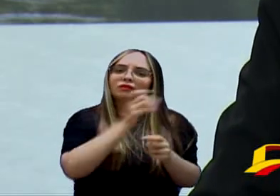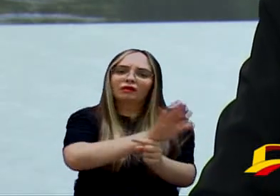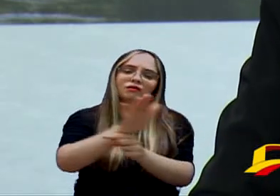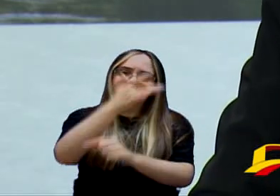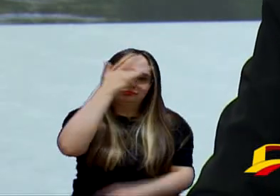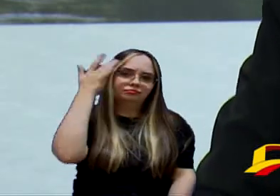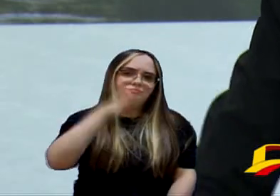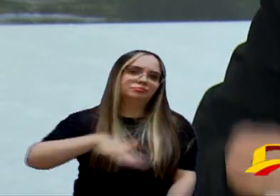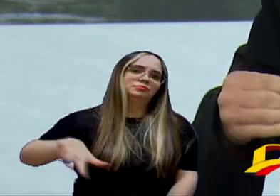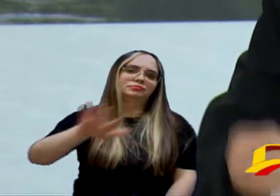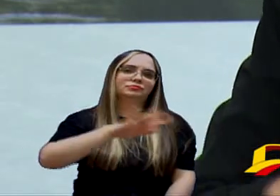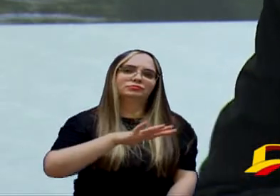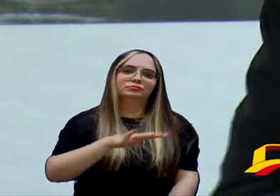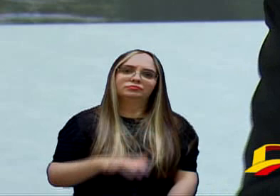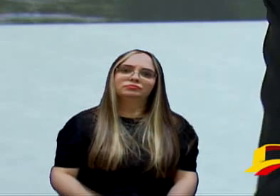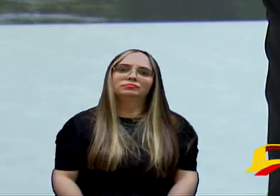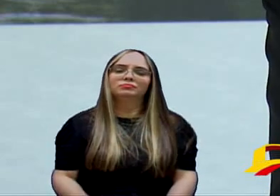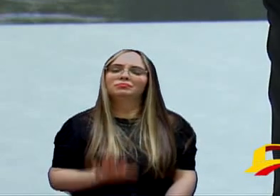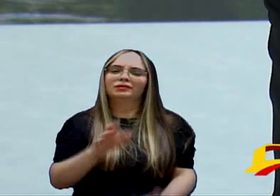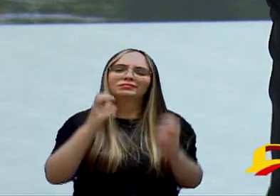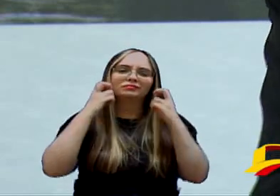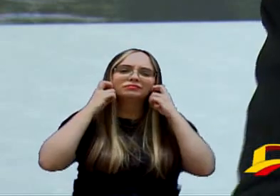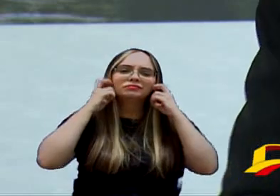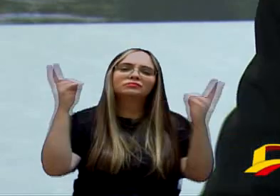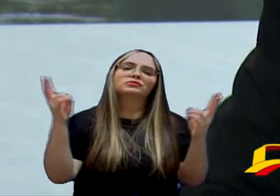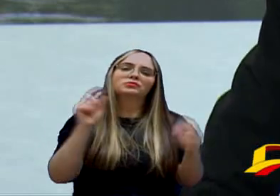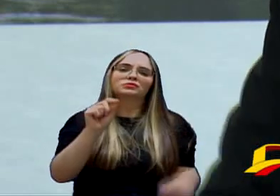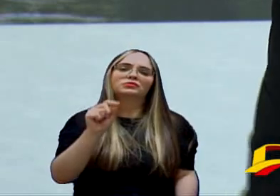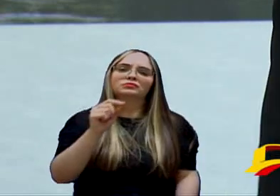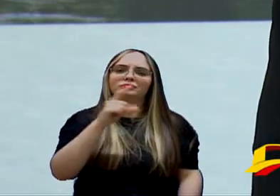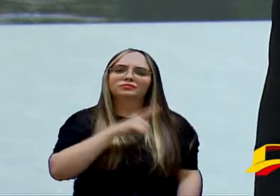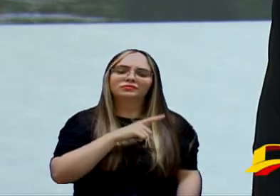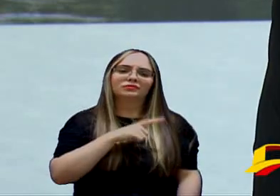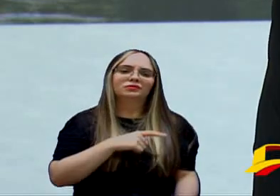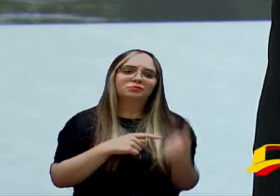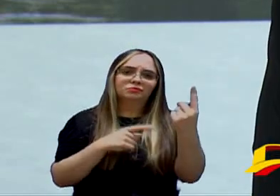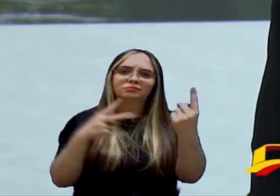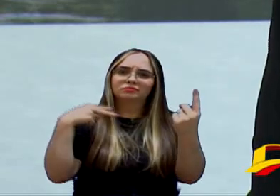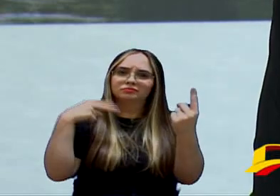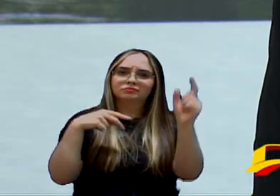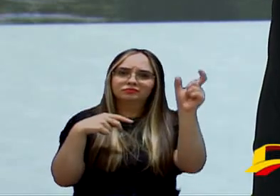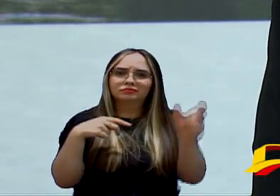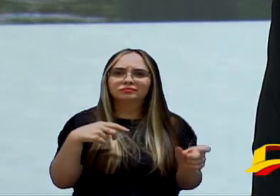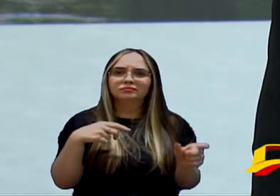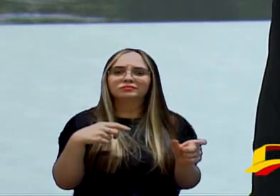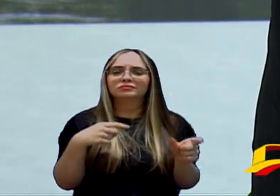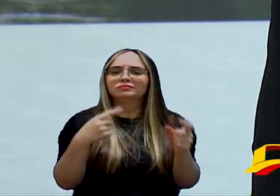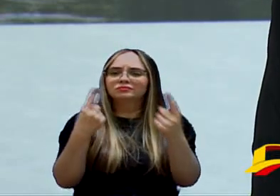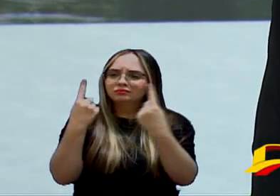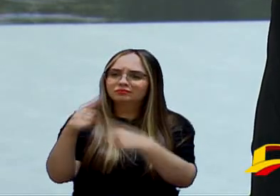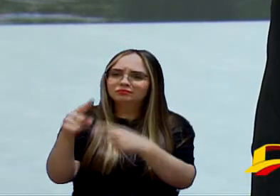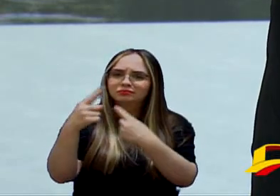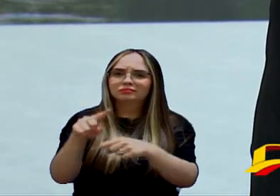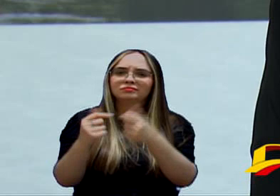agora é muito vergonhoso temos aí um vereador que fica perseguindo a assessora de